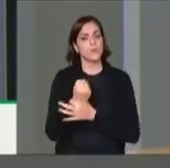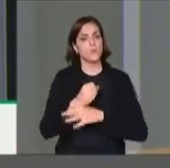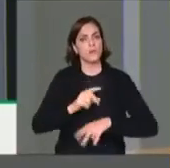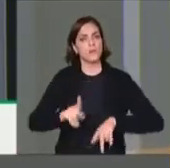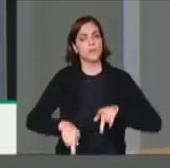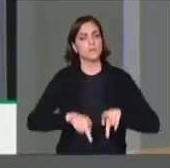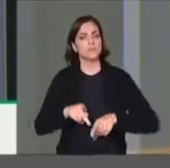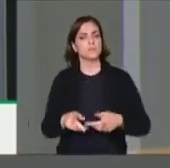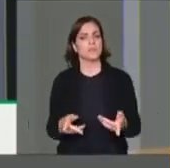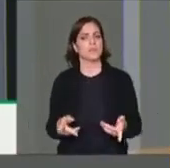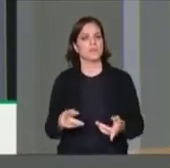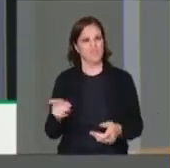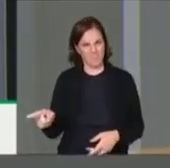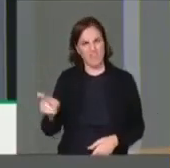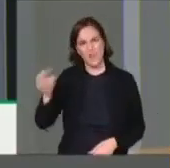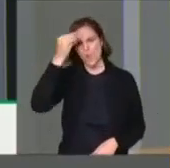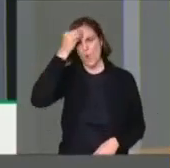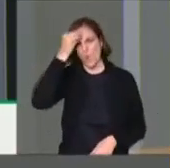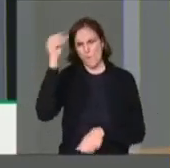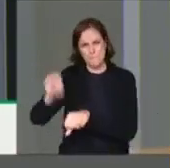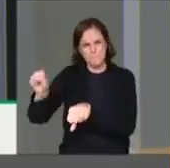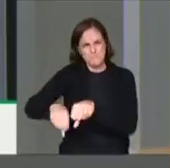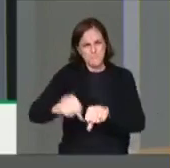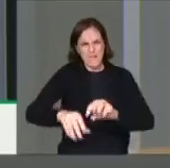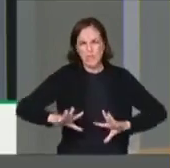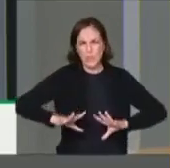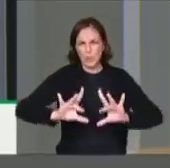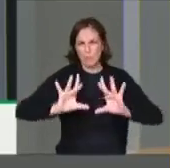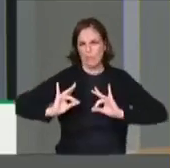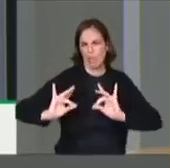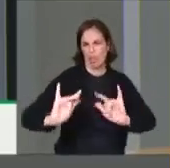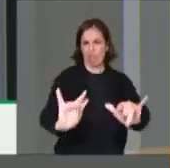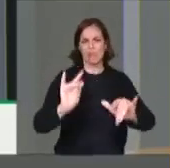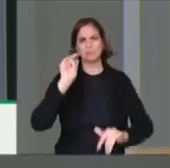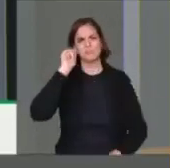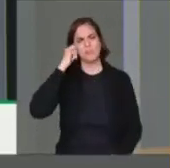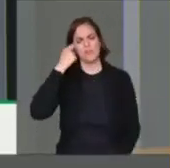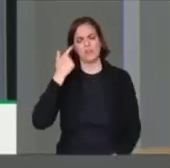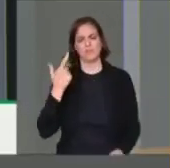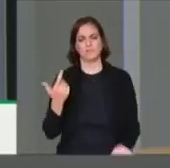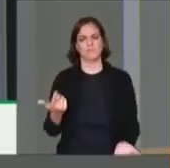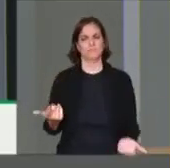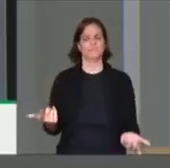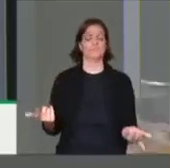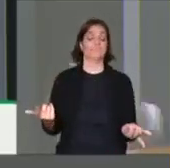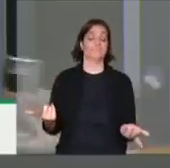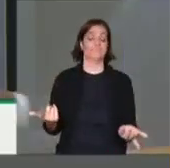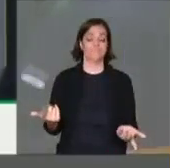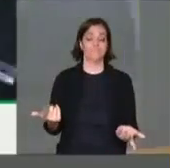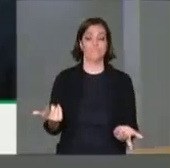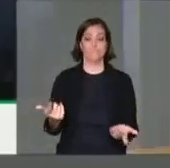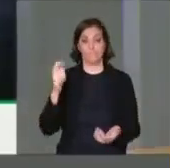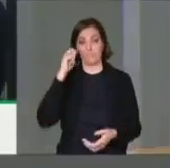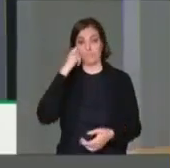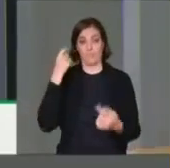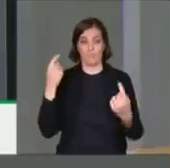proteção estatal, em responsável por um genocídio arquitetado para dizimar a população negra no